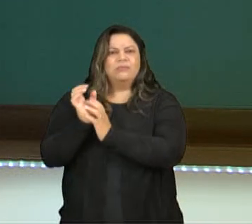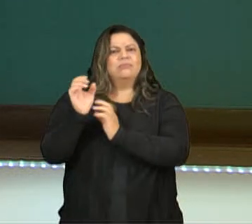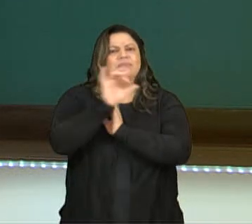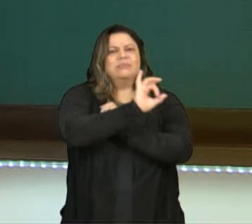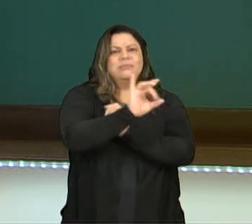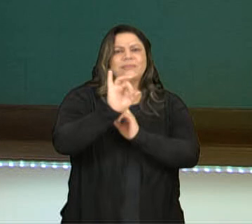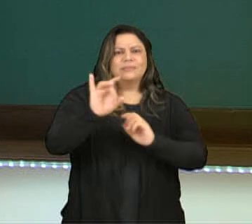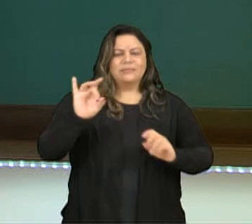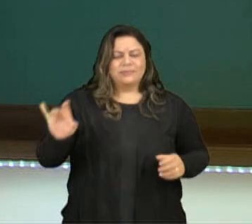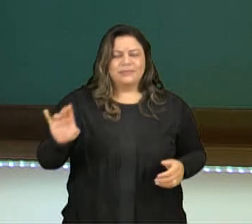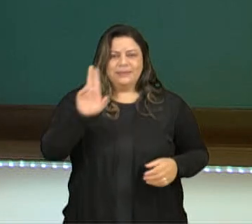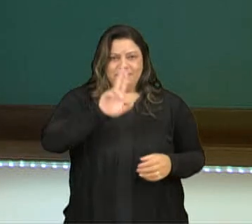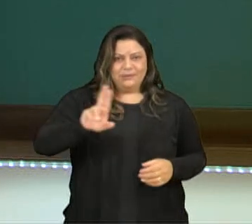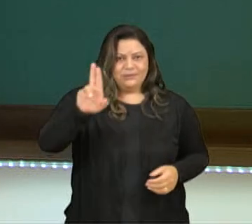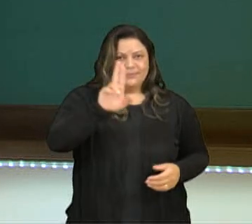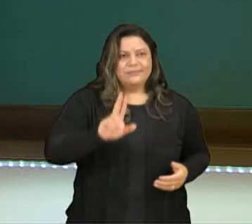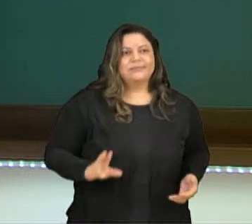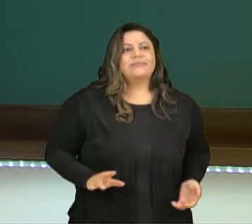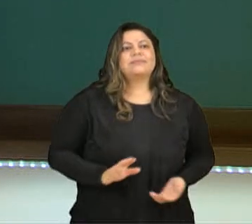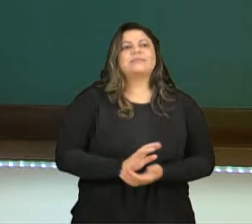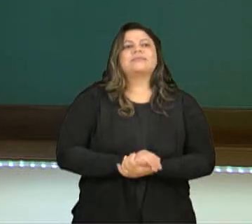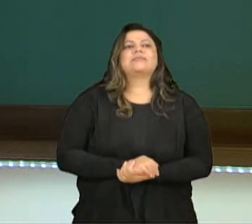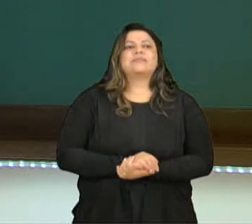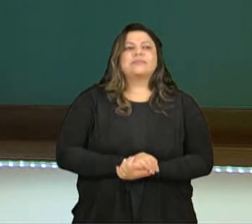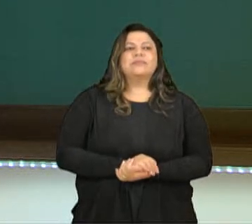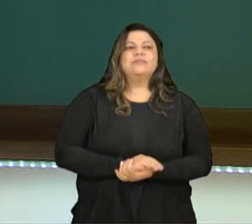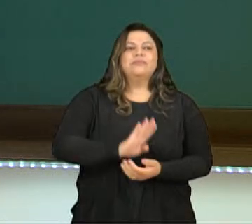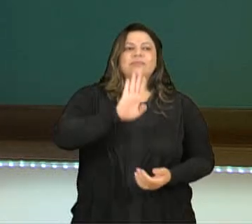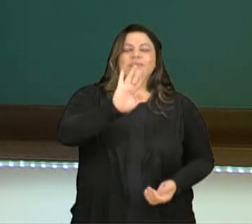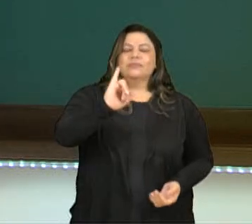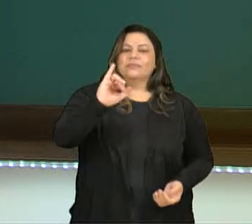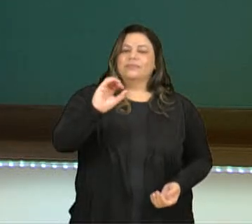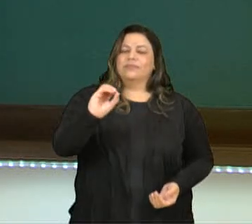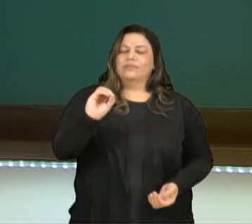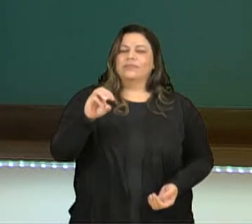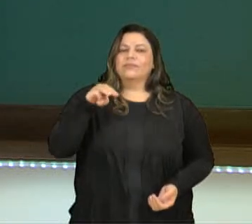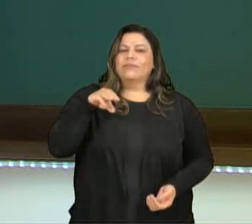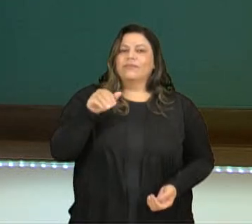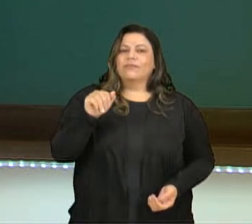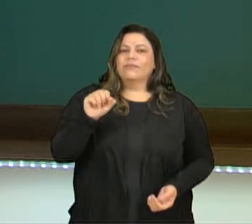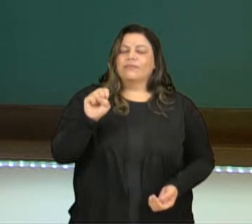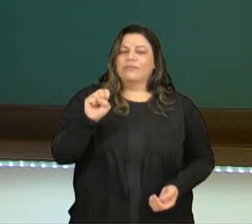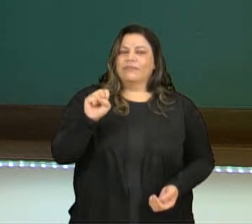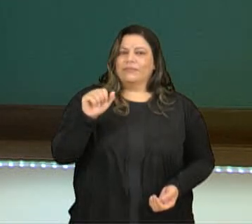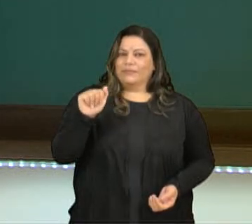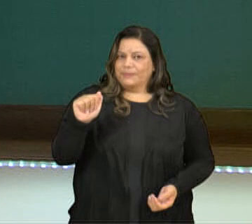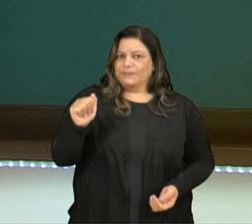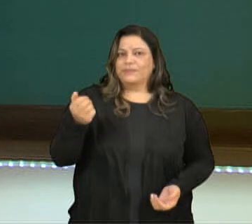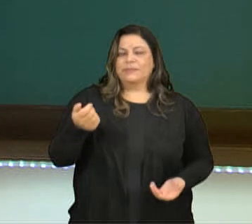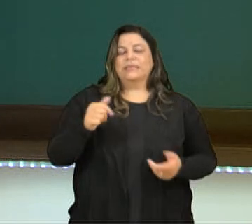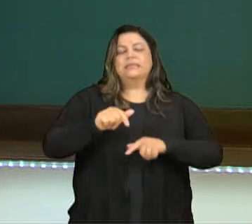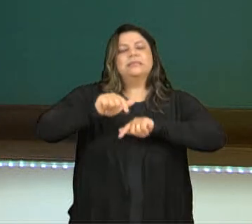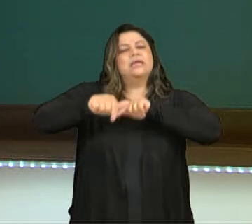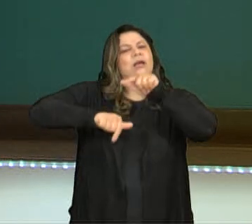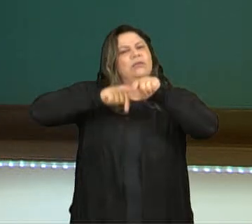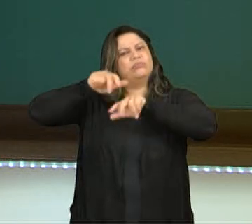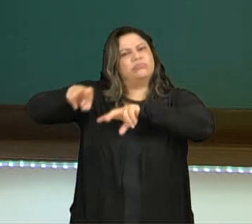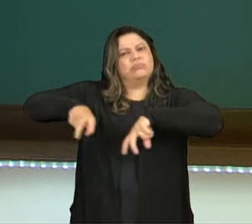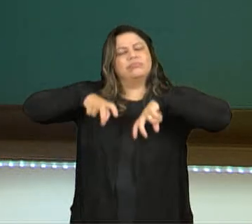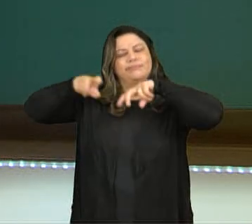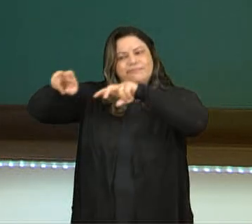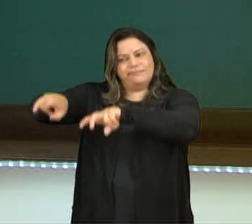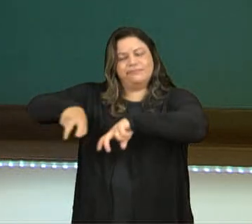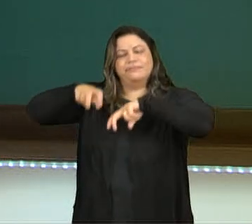sua utilização. Então, nós temos ali a biomassa, que é resultado ali da atividade agrícola, né?